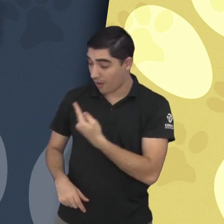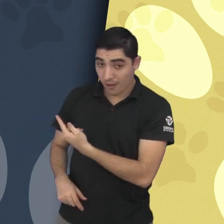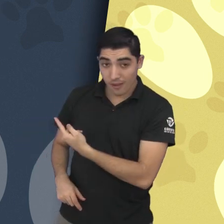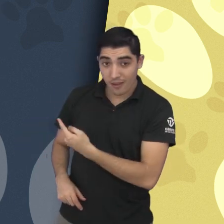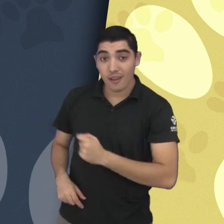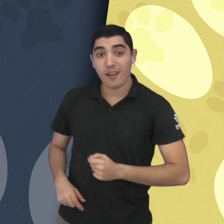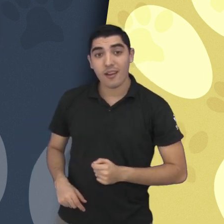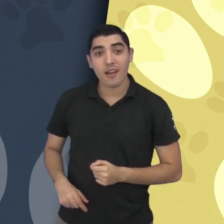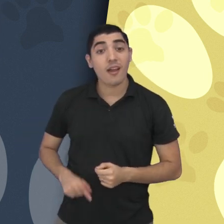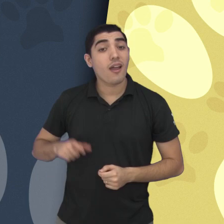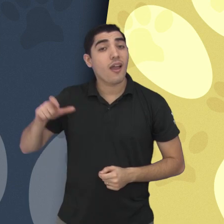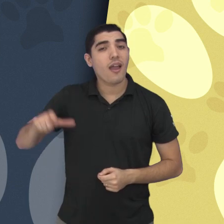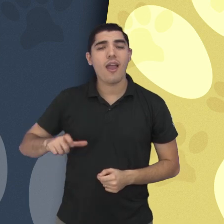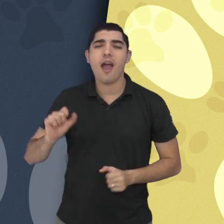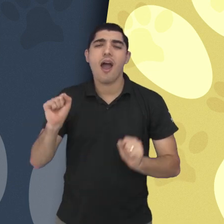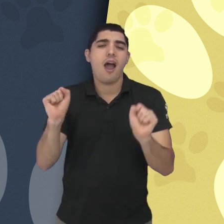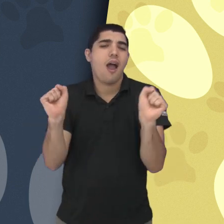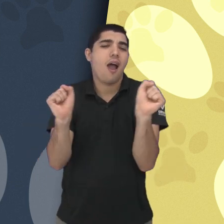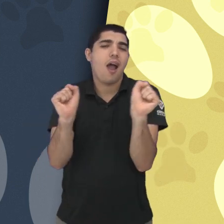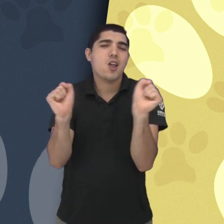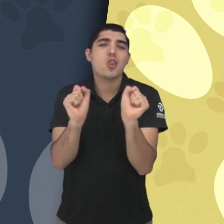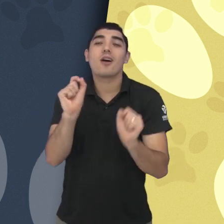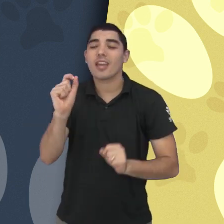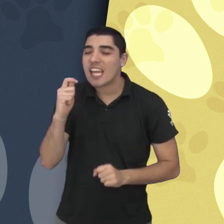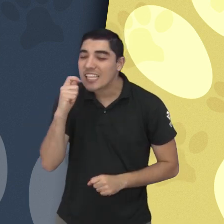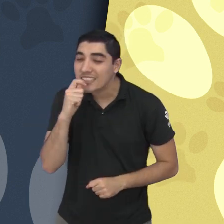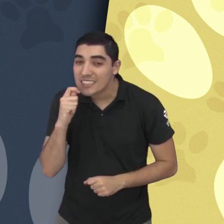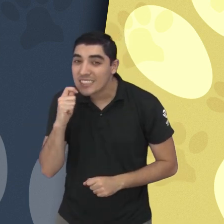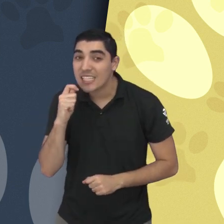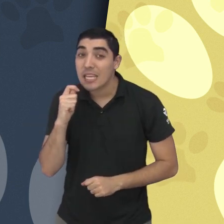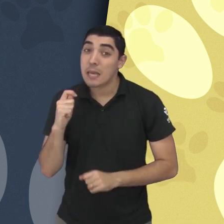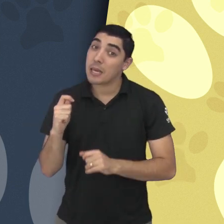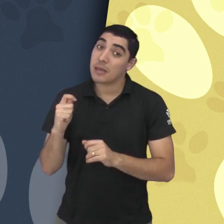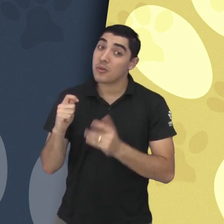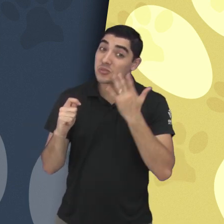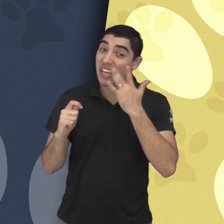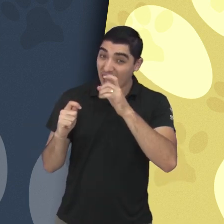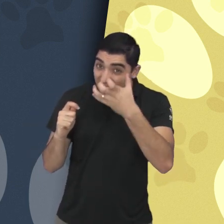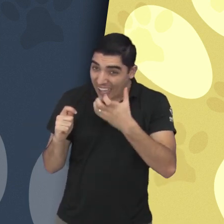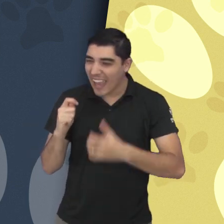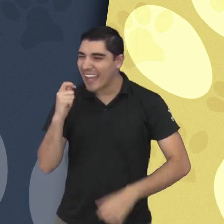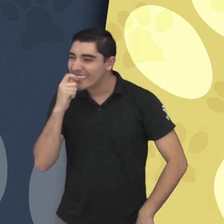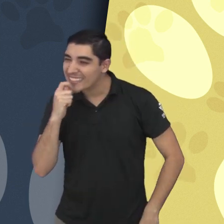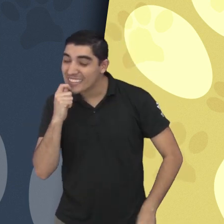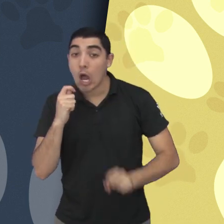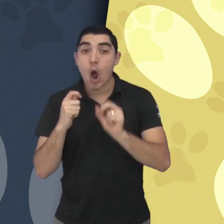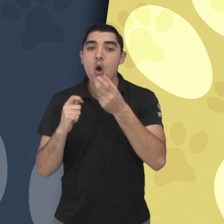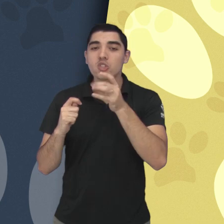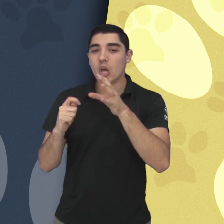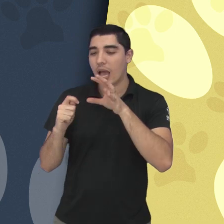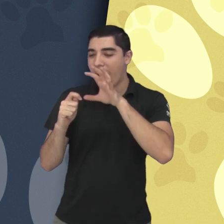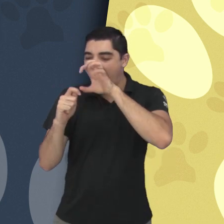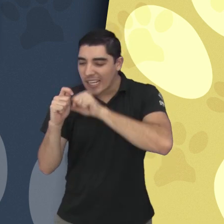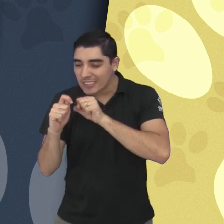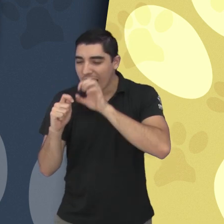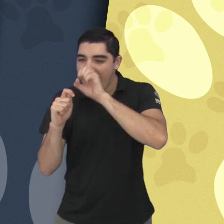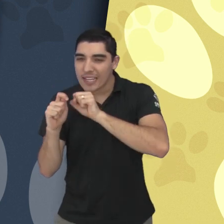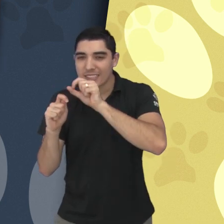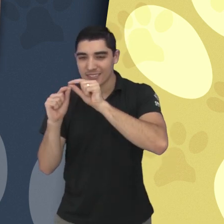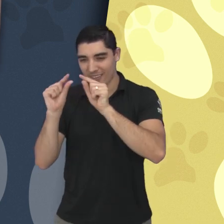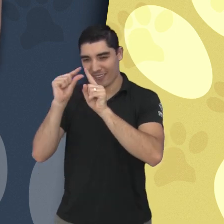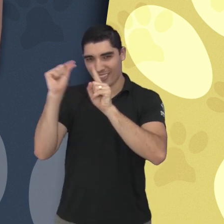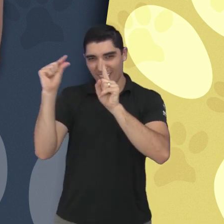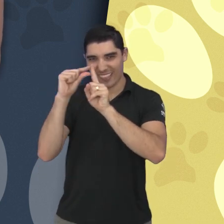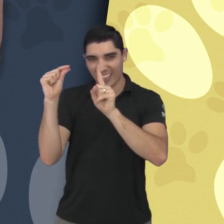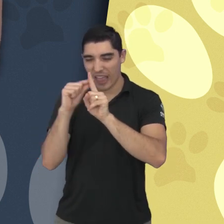Gatinho que adora uma escova de dentes. Só não sei se é para higienizar ou se é para comer as cerdas da